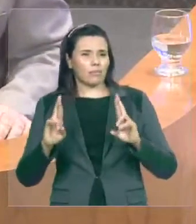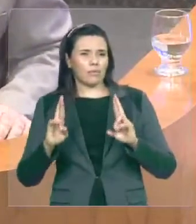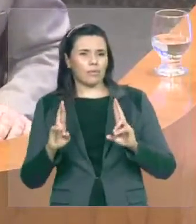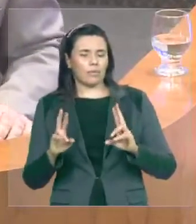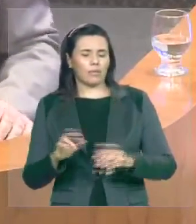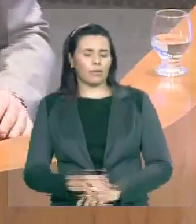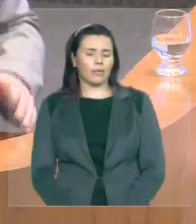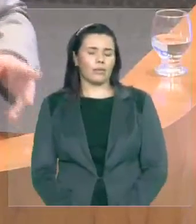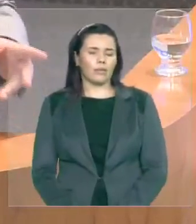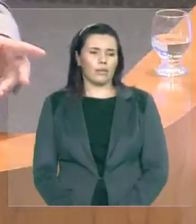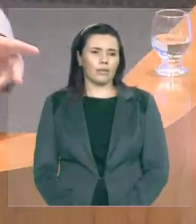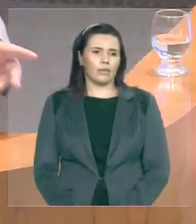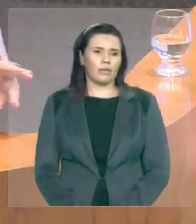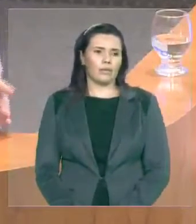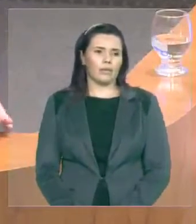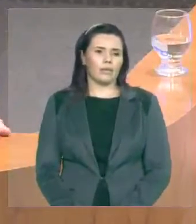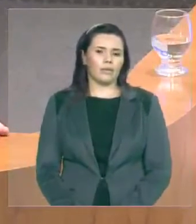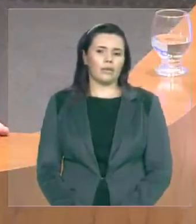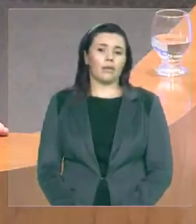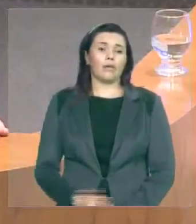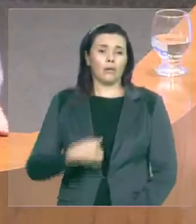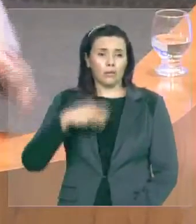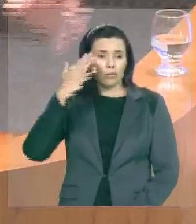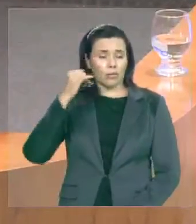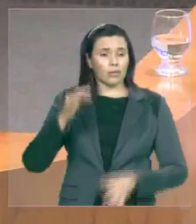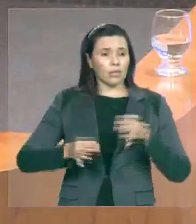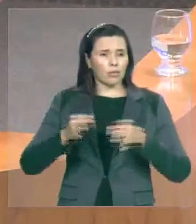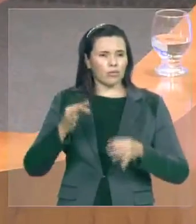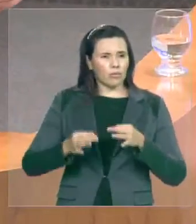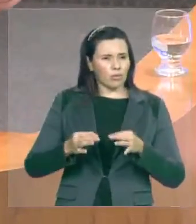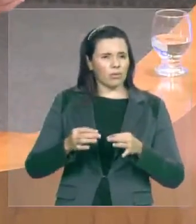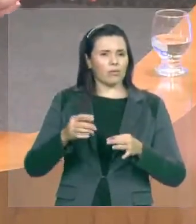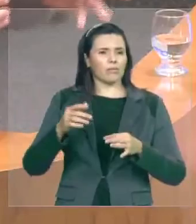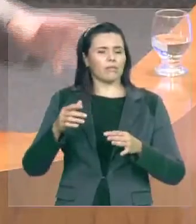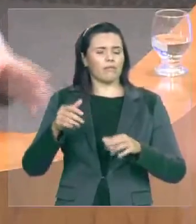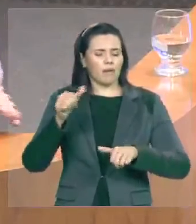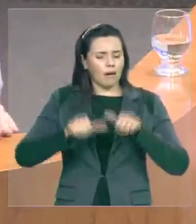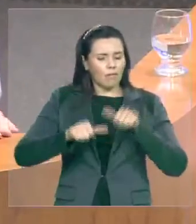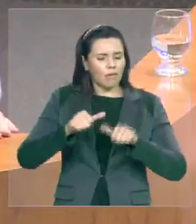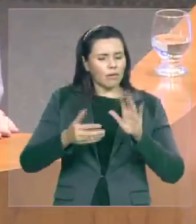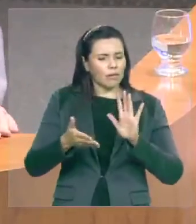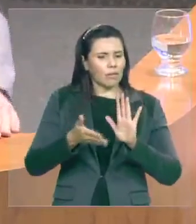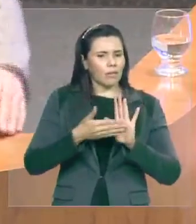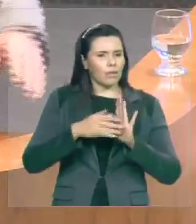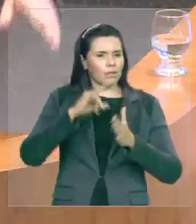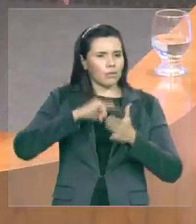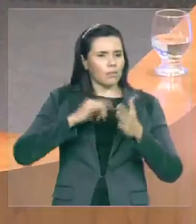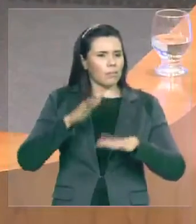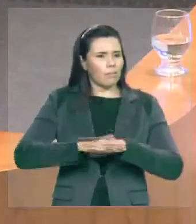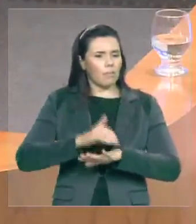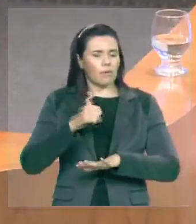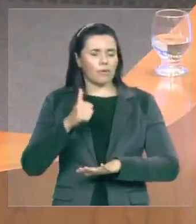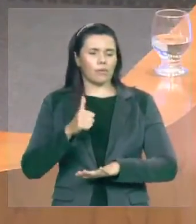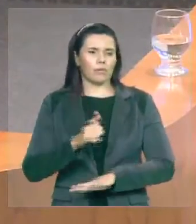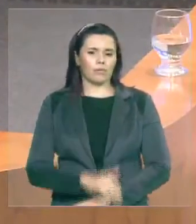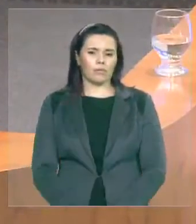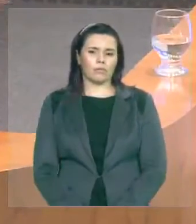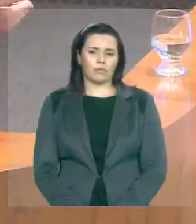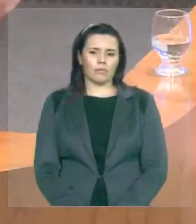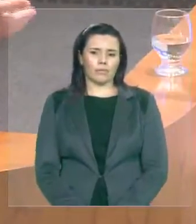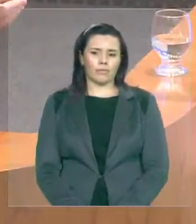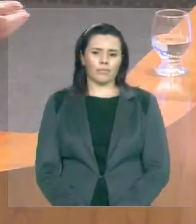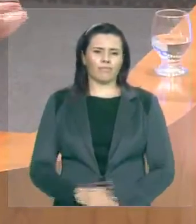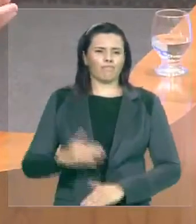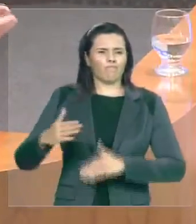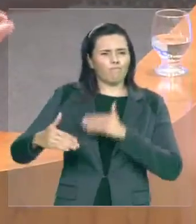eles saberão se acautelar. E entre o atraso, e entre a